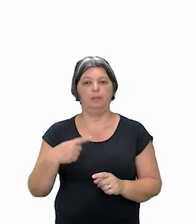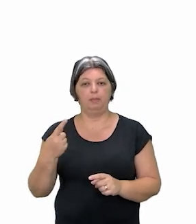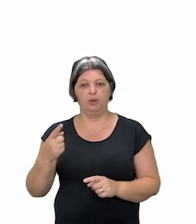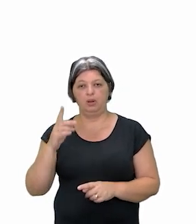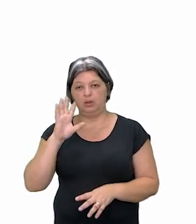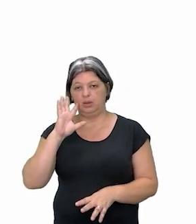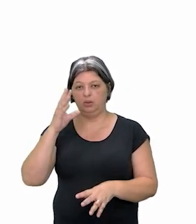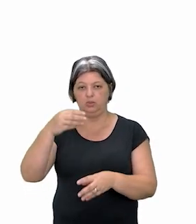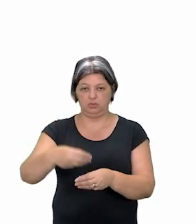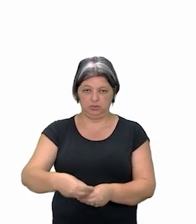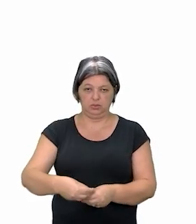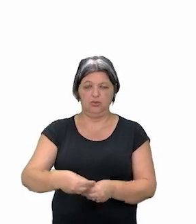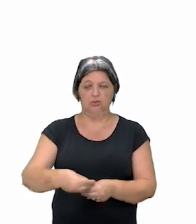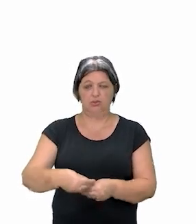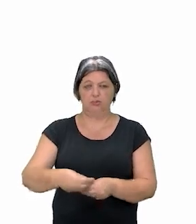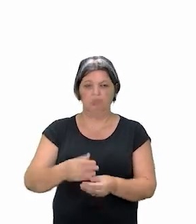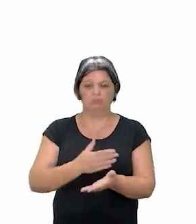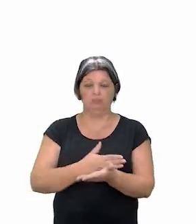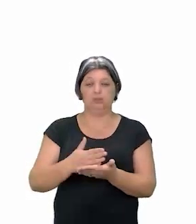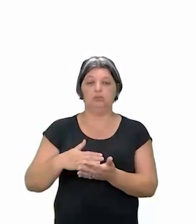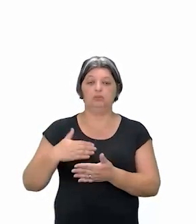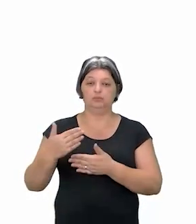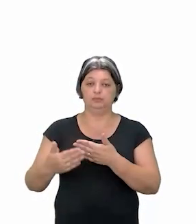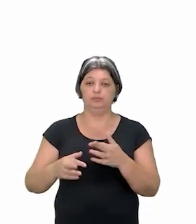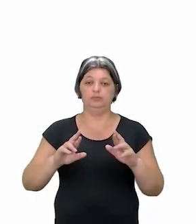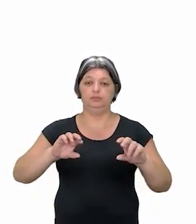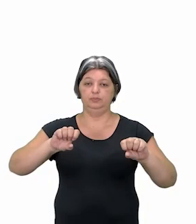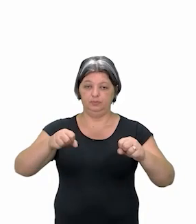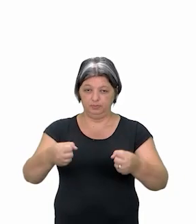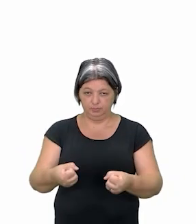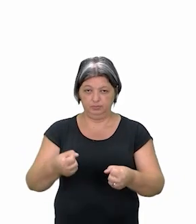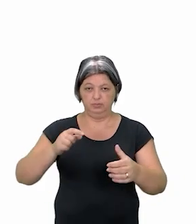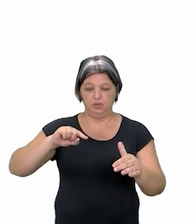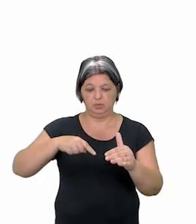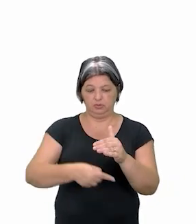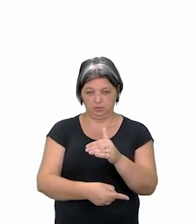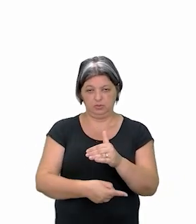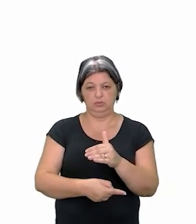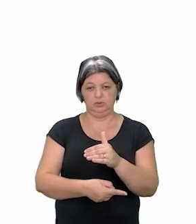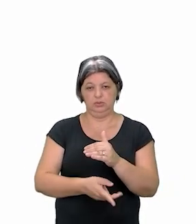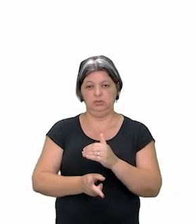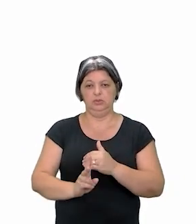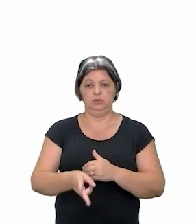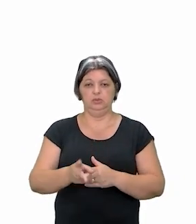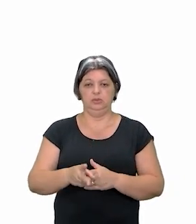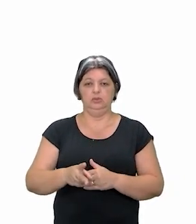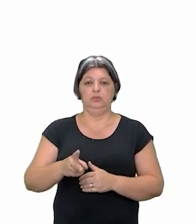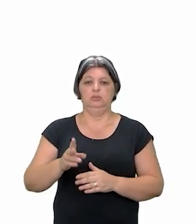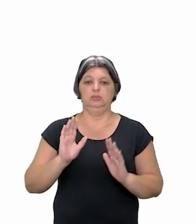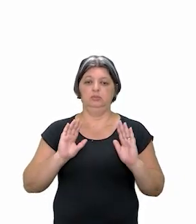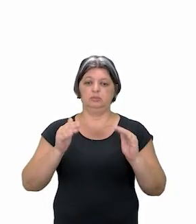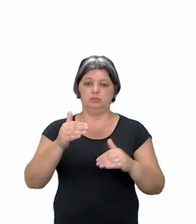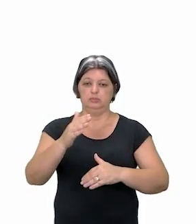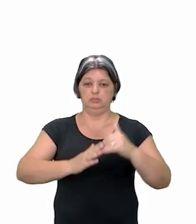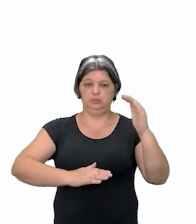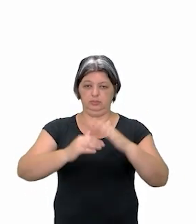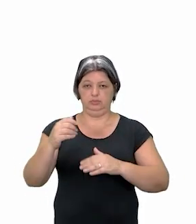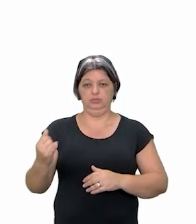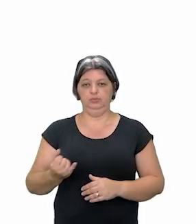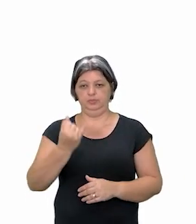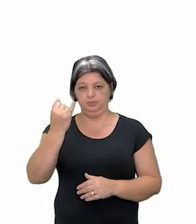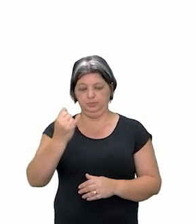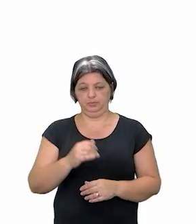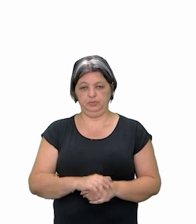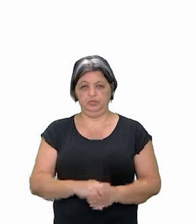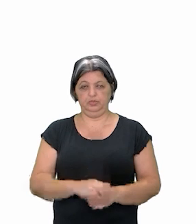gente inicia um processo, um período de recuperação, reforço e aprofundamento contínuo, com foco nas habilidades